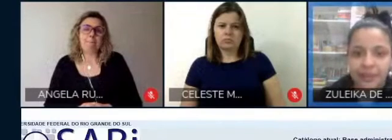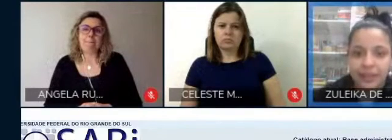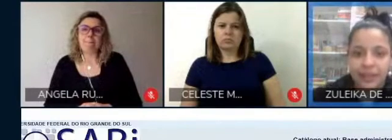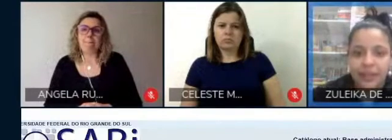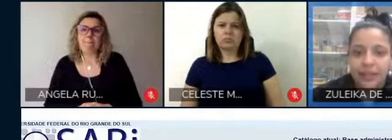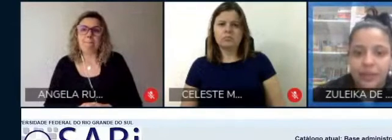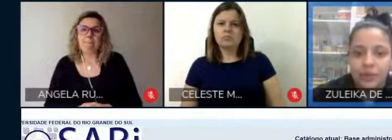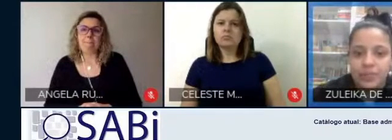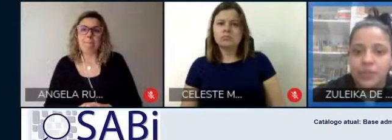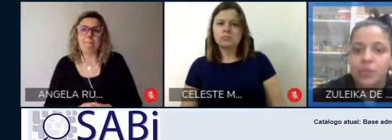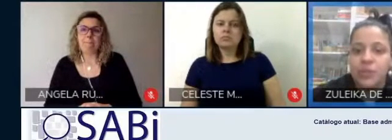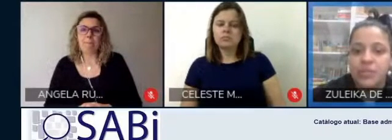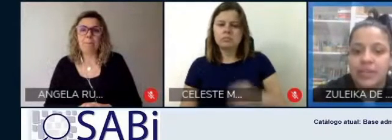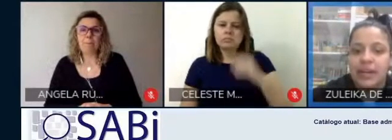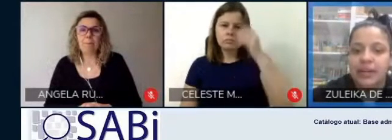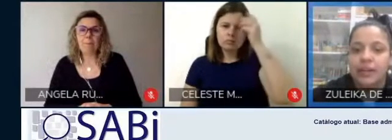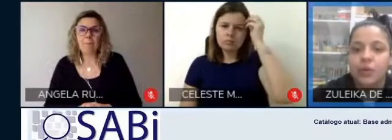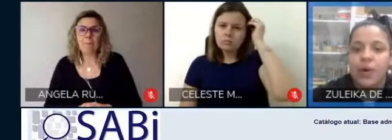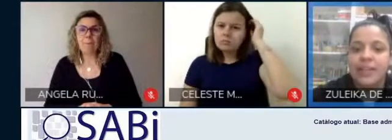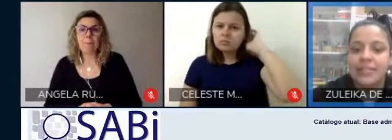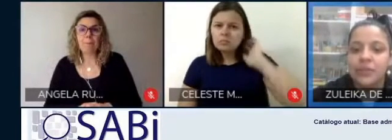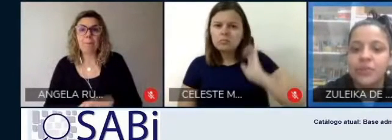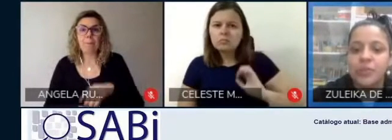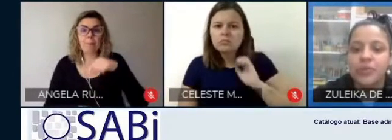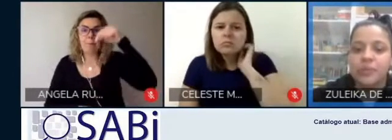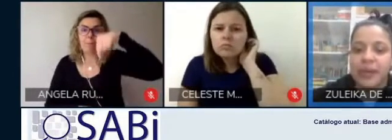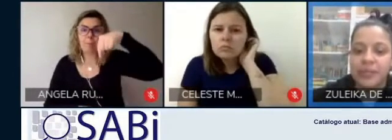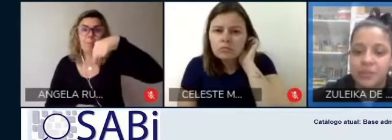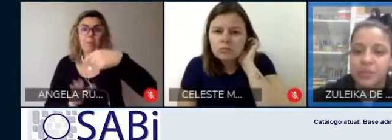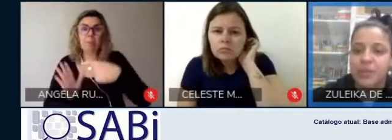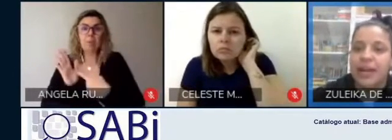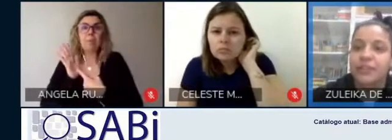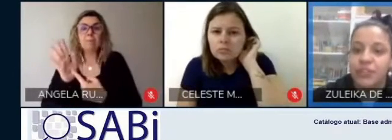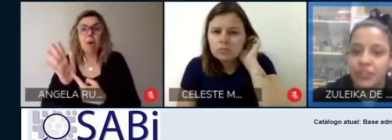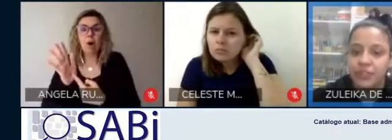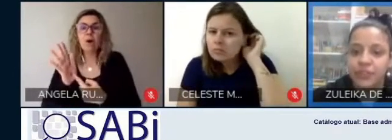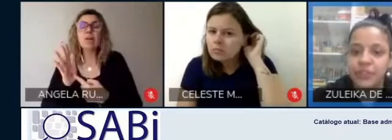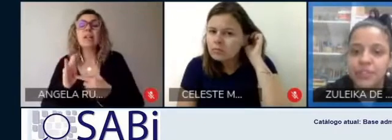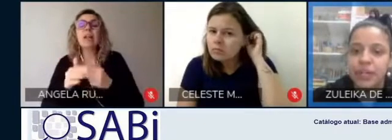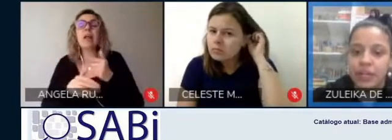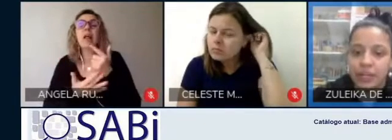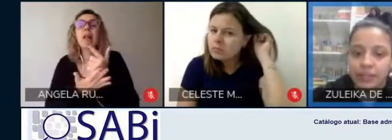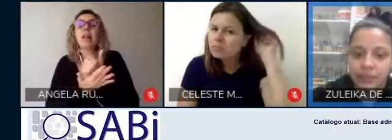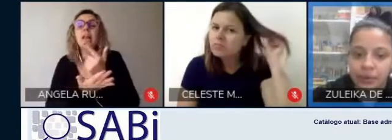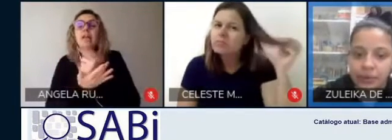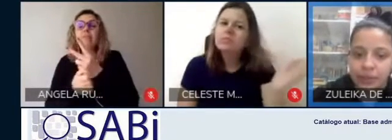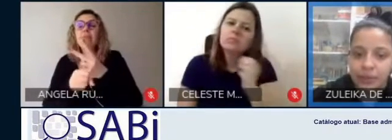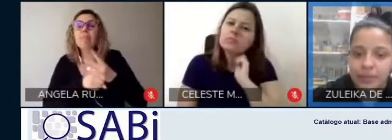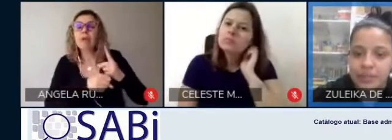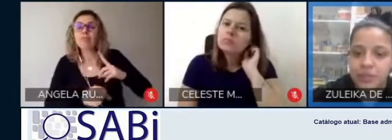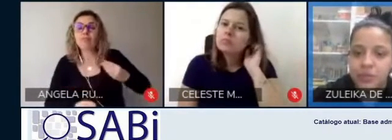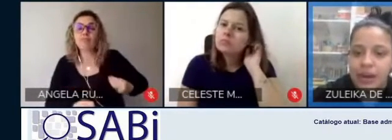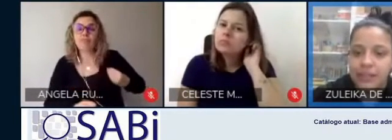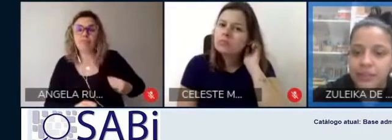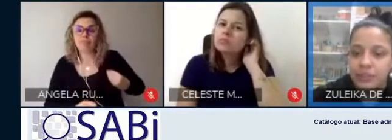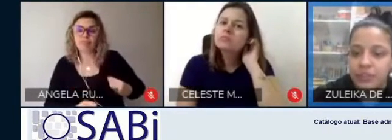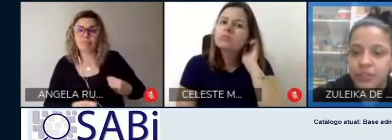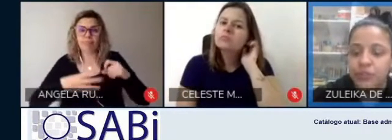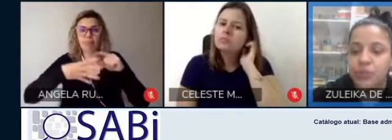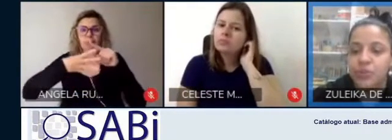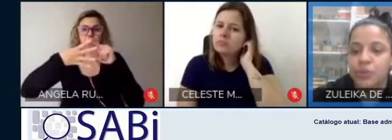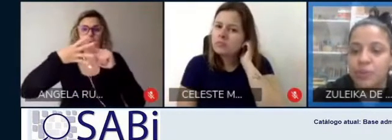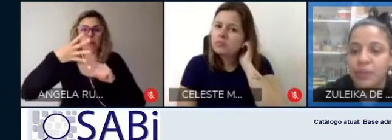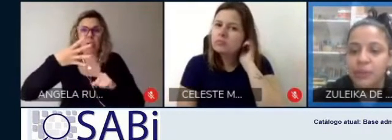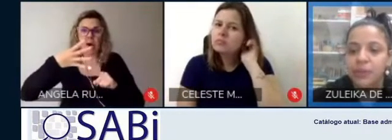Aí aqui, eu consigo mostrar quais são os meus empréstimos ativos, né? Então, eu tenho esses